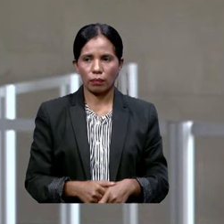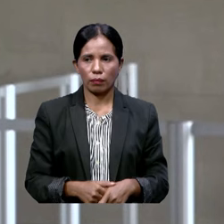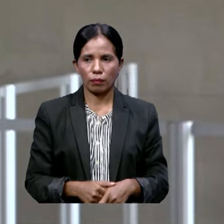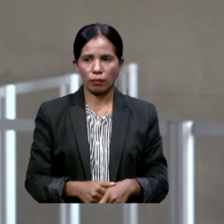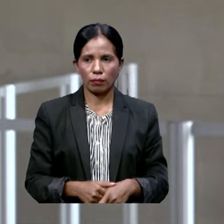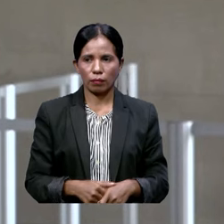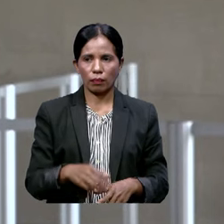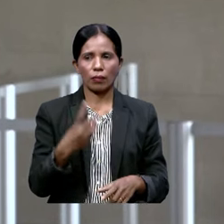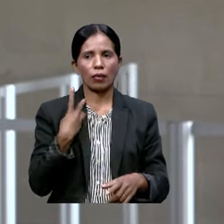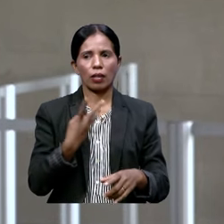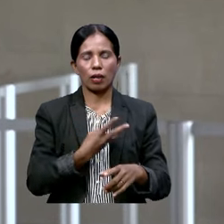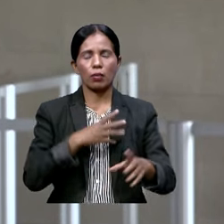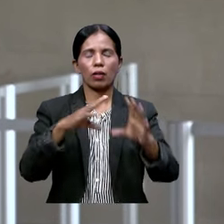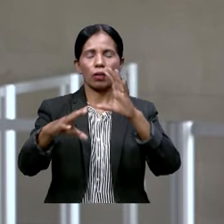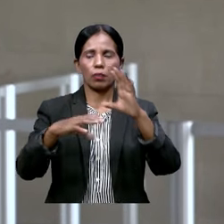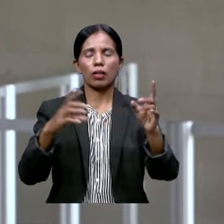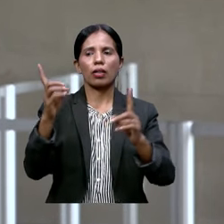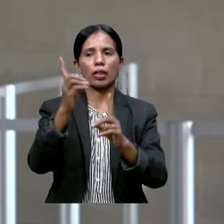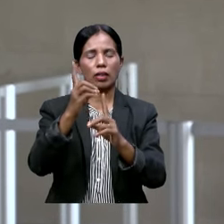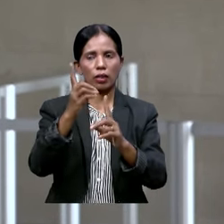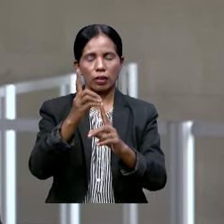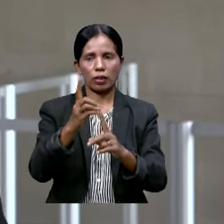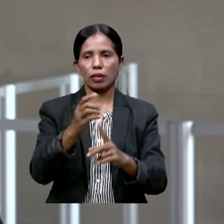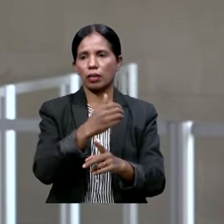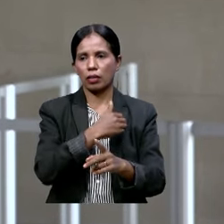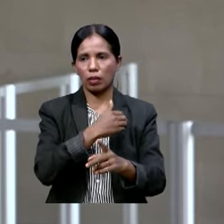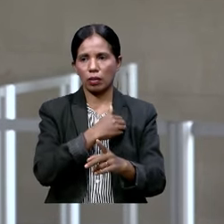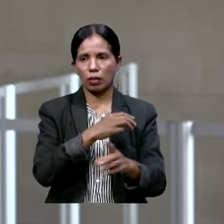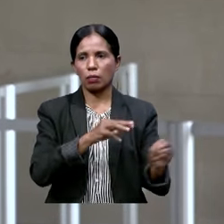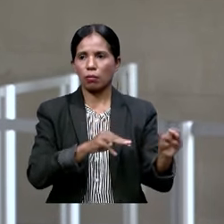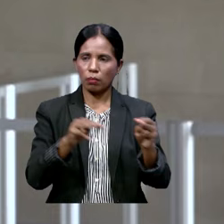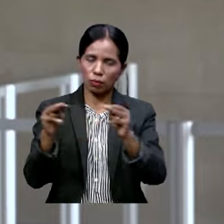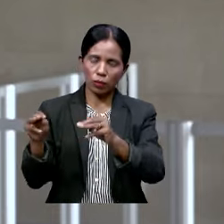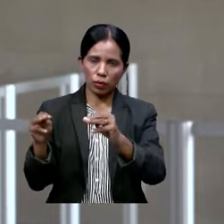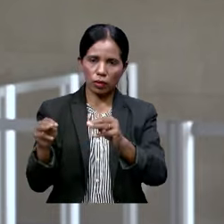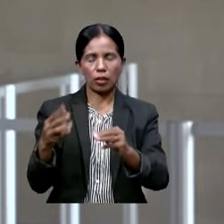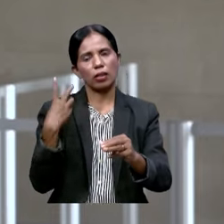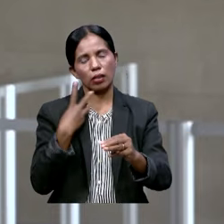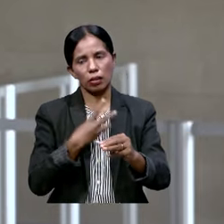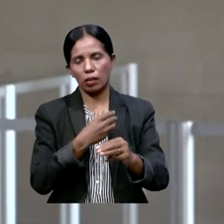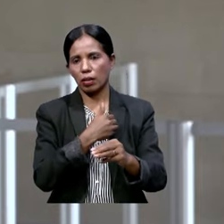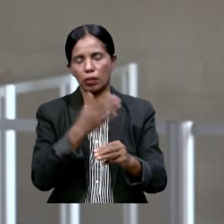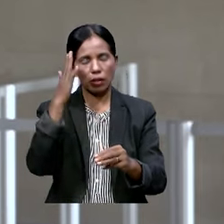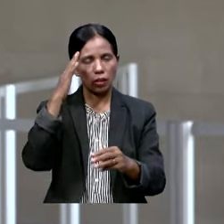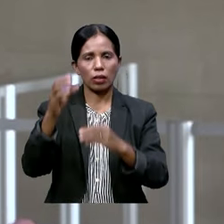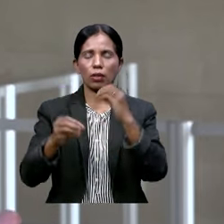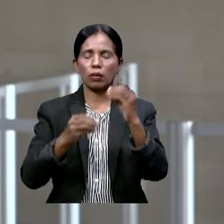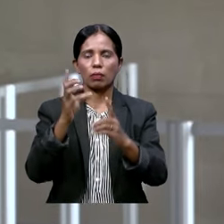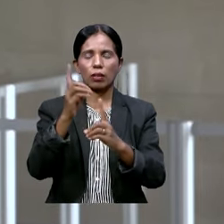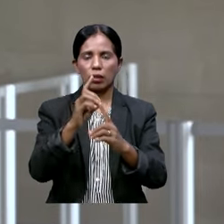Ainda não podemos comunicar a data, porque se depois muda por alguma razão, depois temos que comunicar